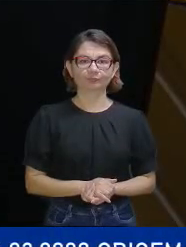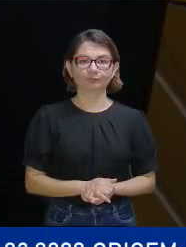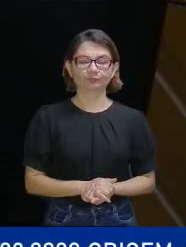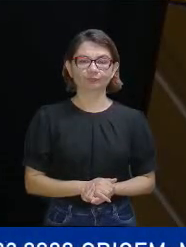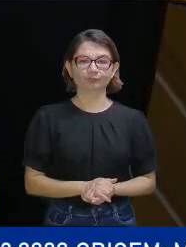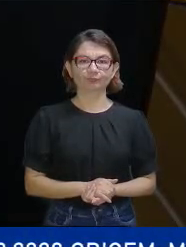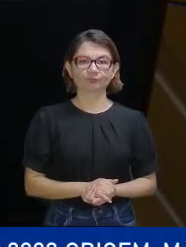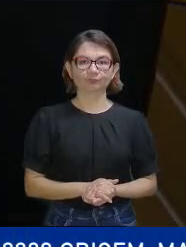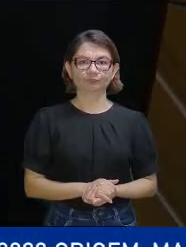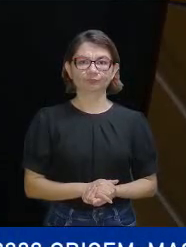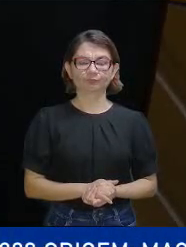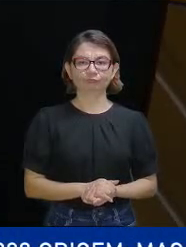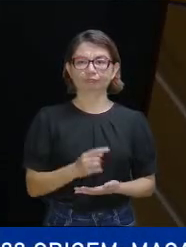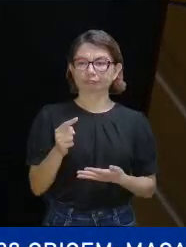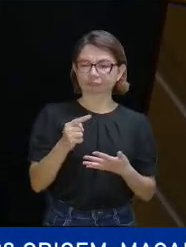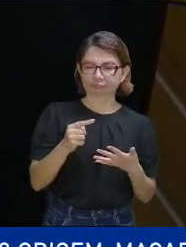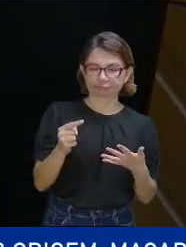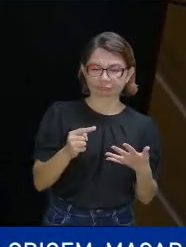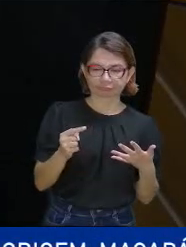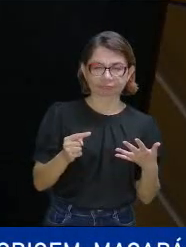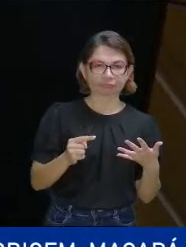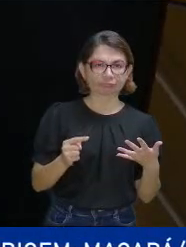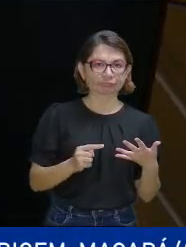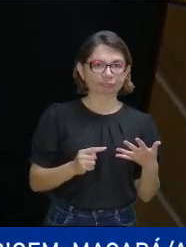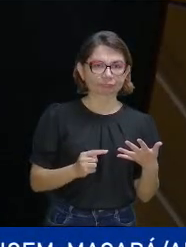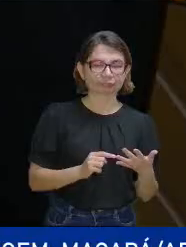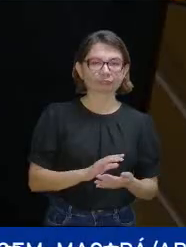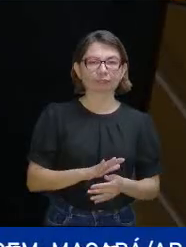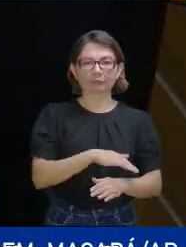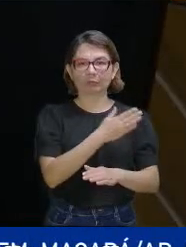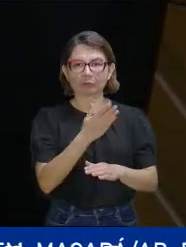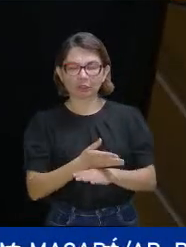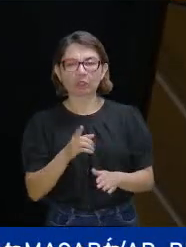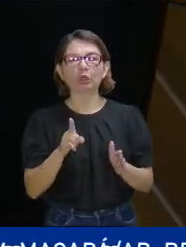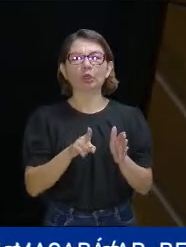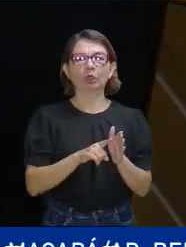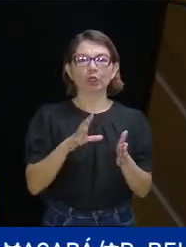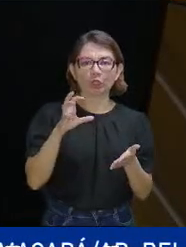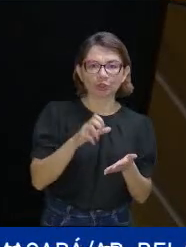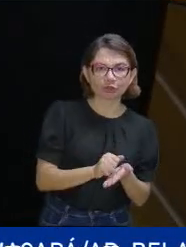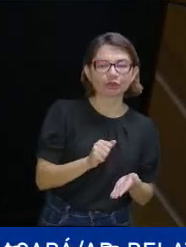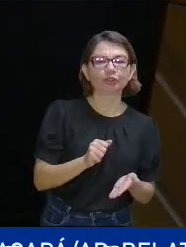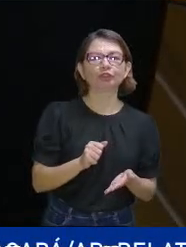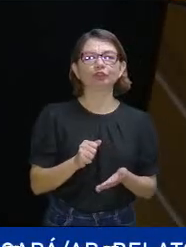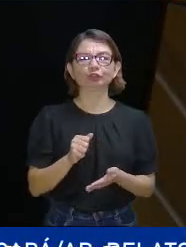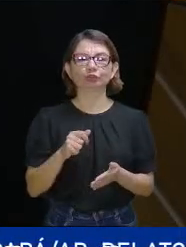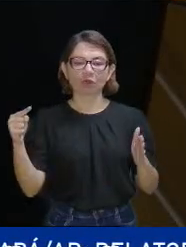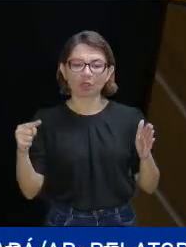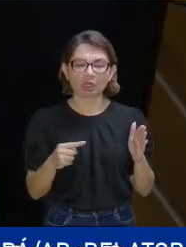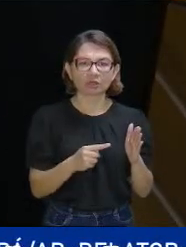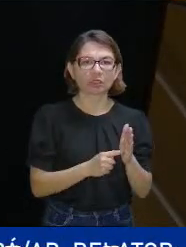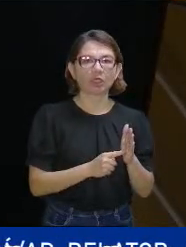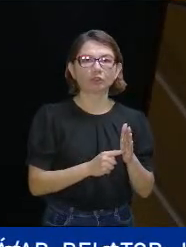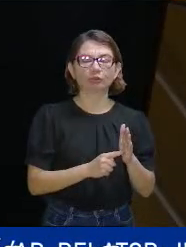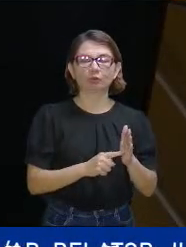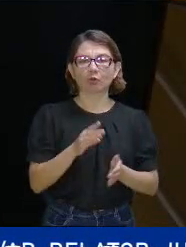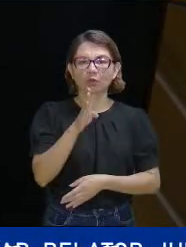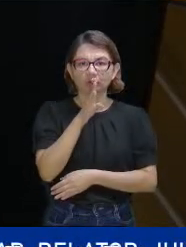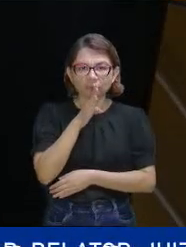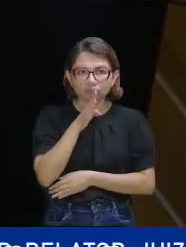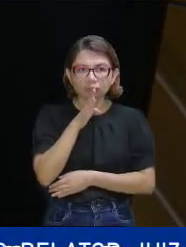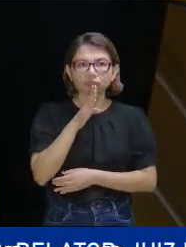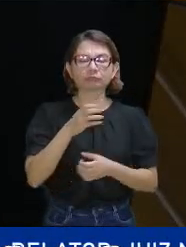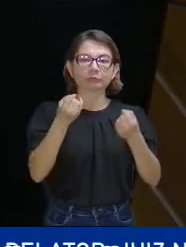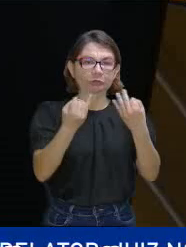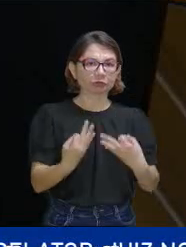tais como escalas de plantão, registros e tramitação das denúncias anônimas, justificativas para